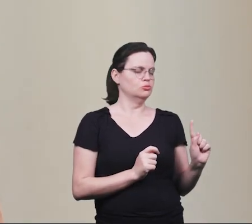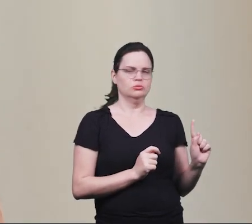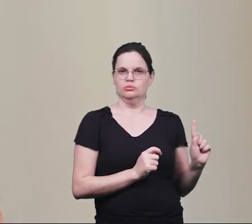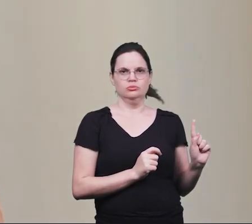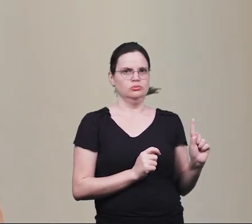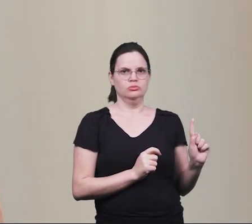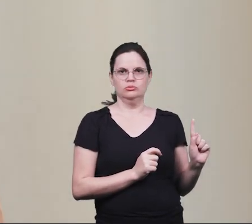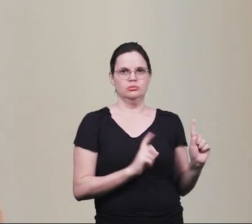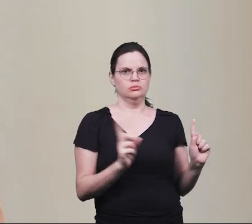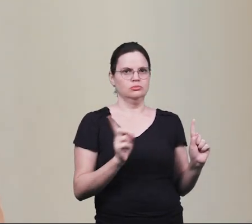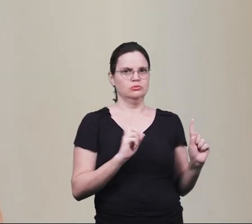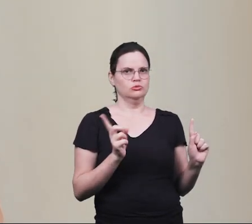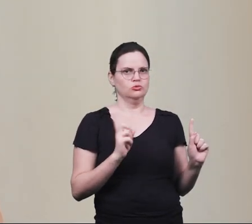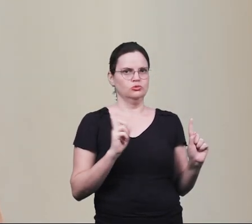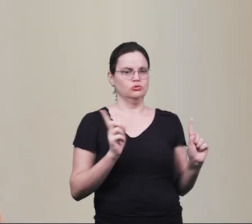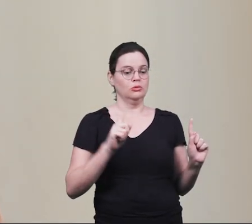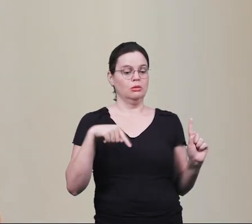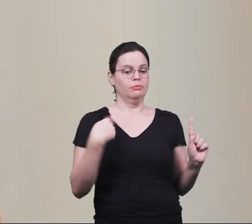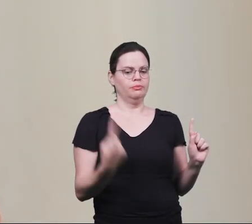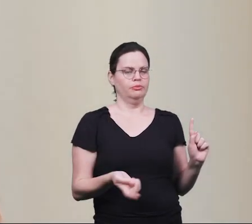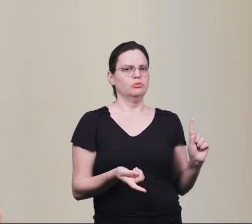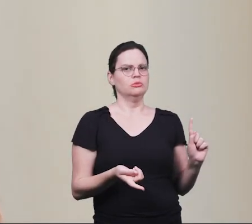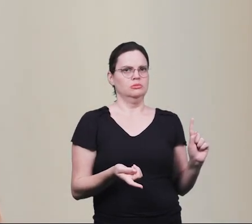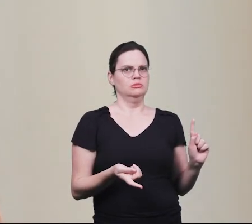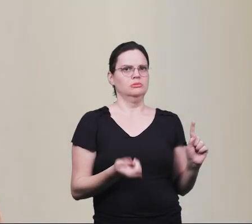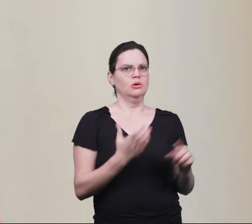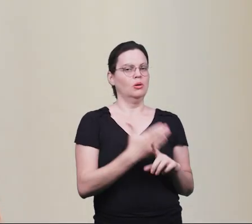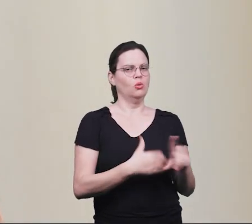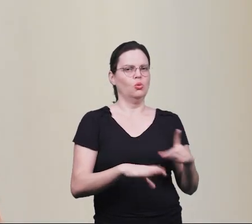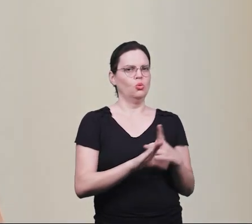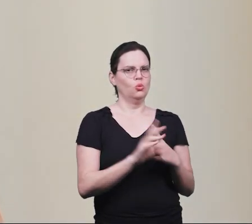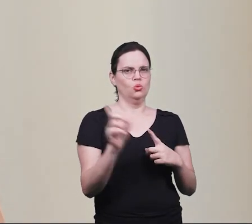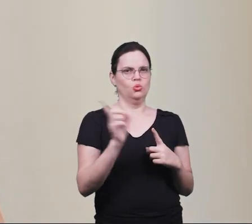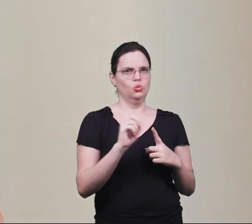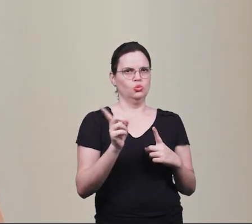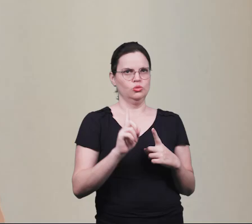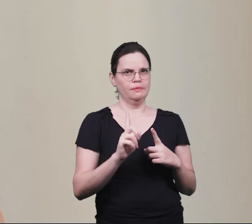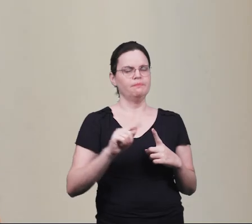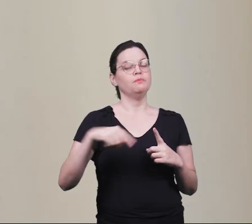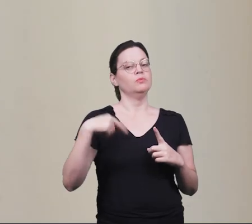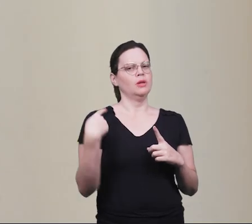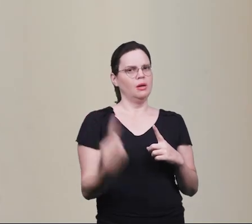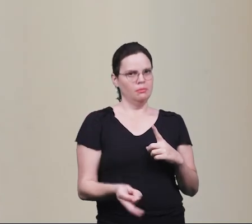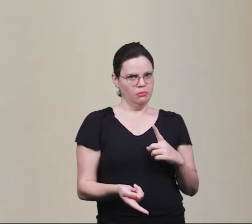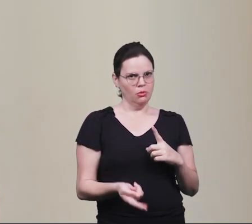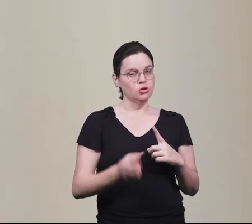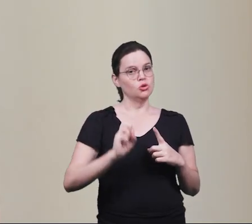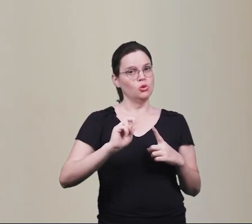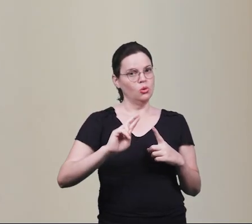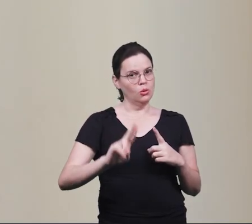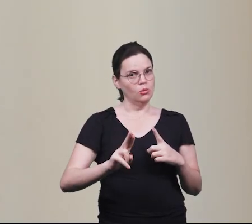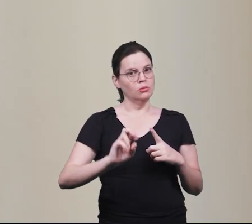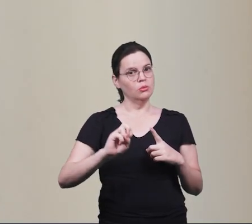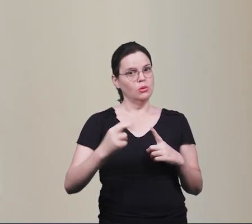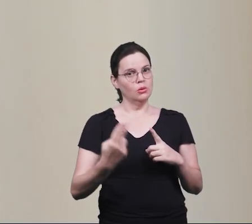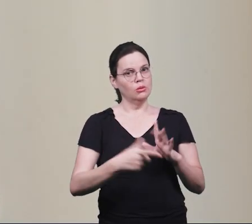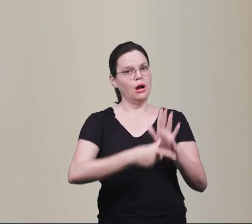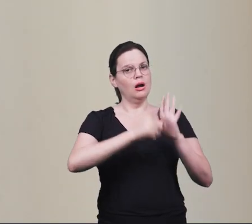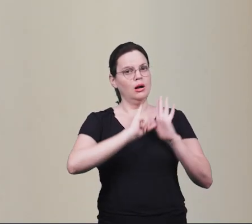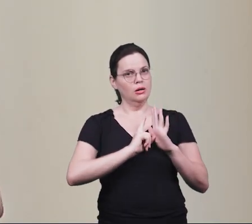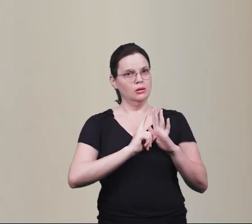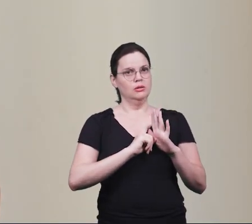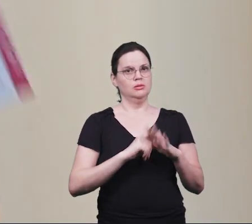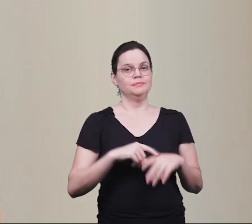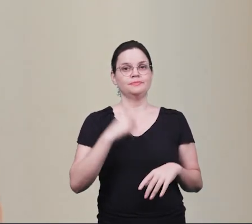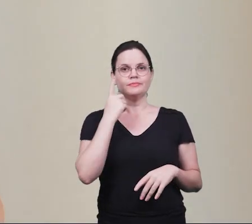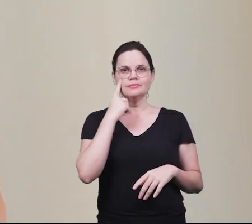plaquinha, não é hora de ir para o banheiro. Durante o culto não, nós devemos ir antes do culto. Então